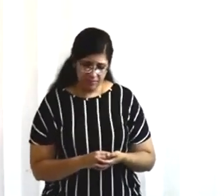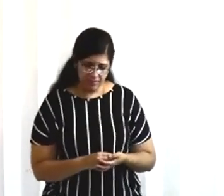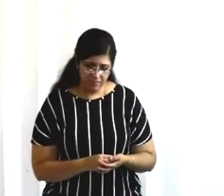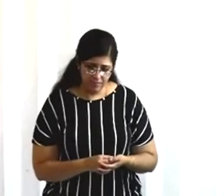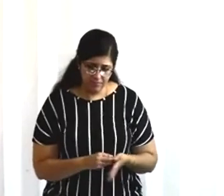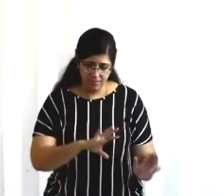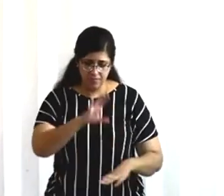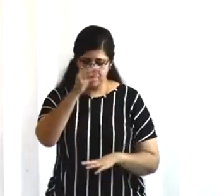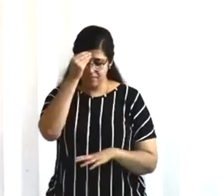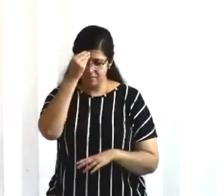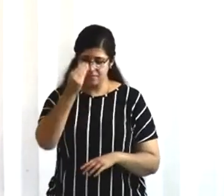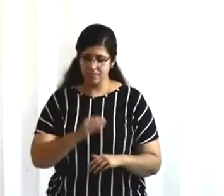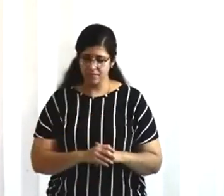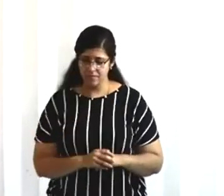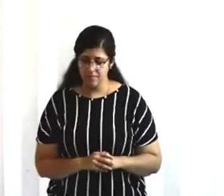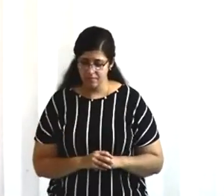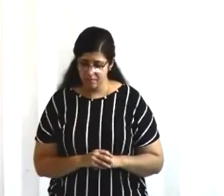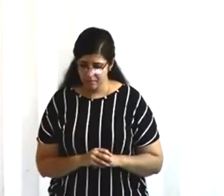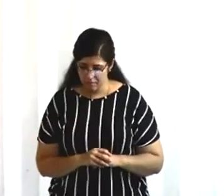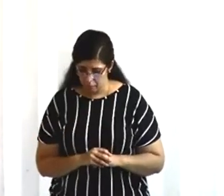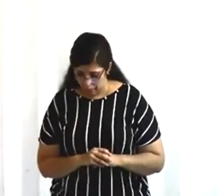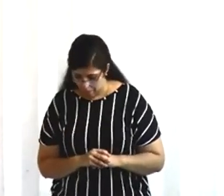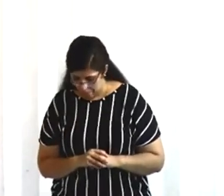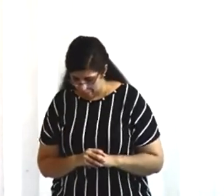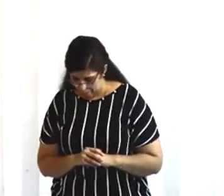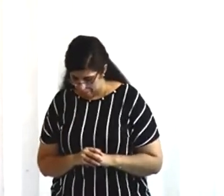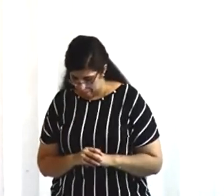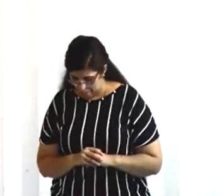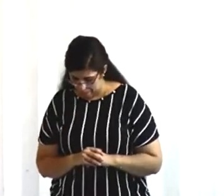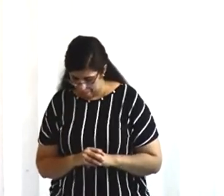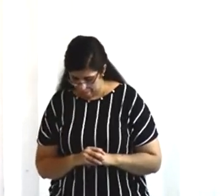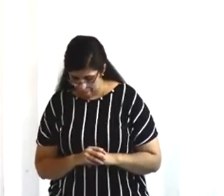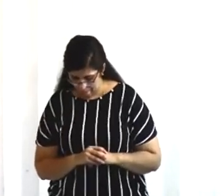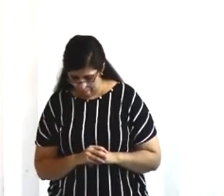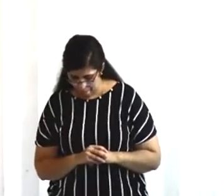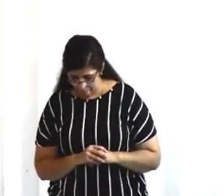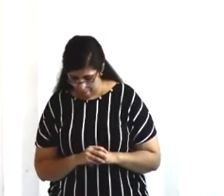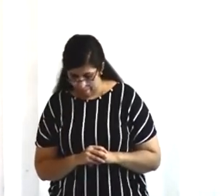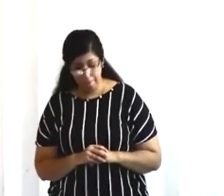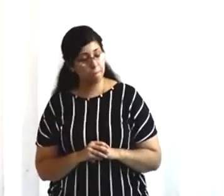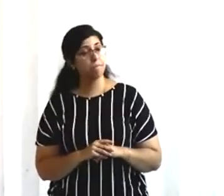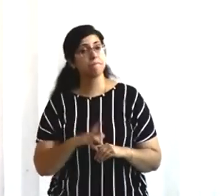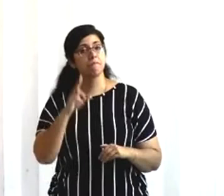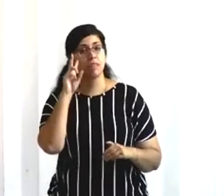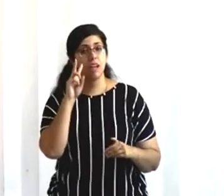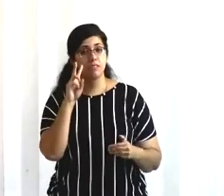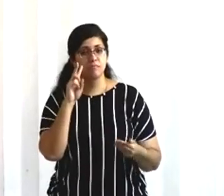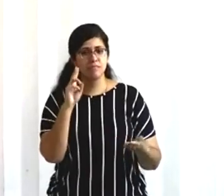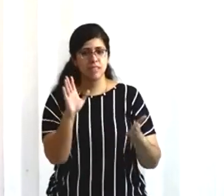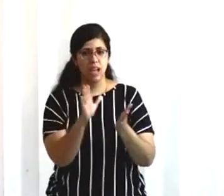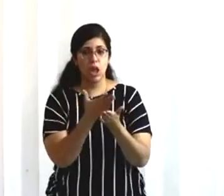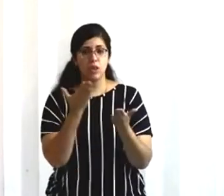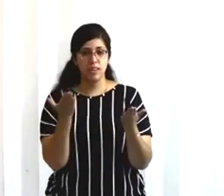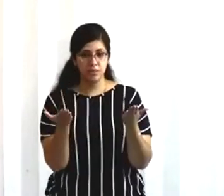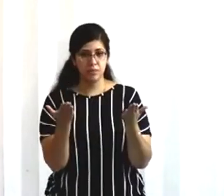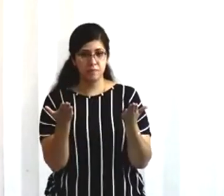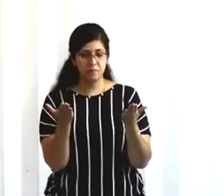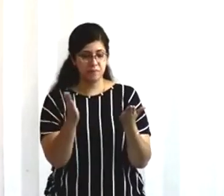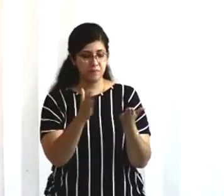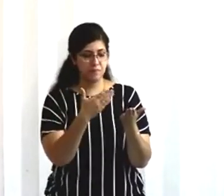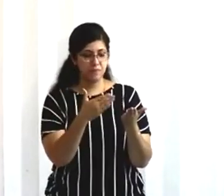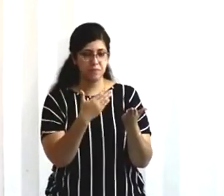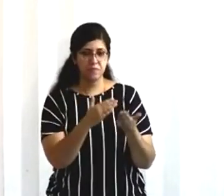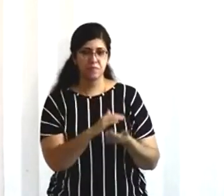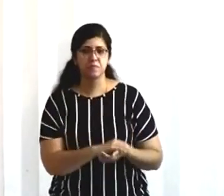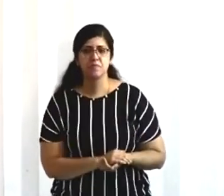Lembrei de um livro que eu li mais de uma vez e recomendo os irmãos lerem esse livro, do J.I.